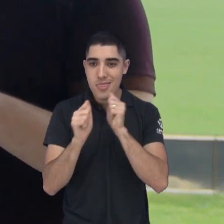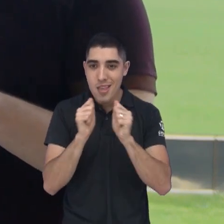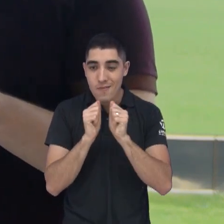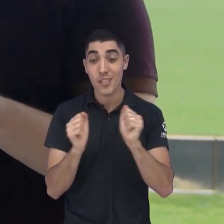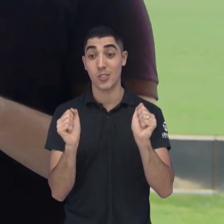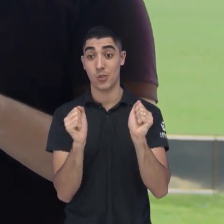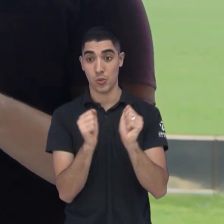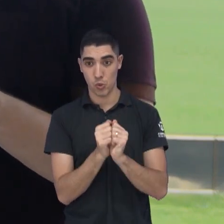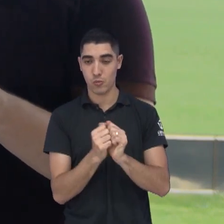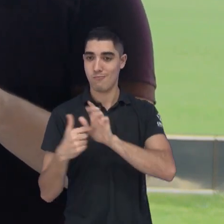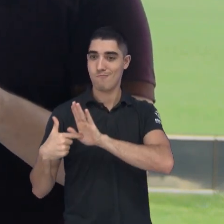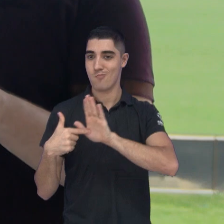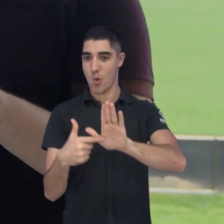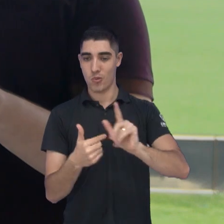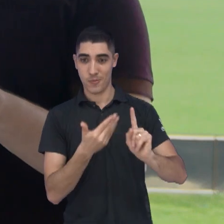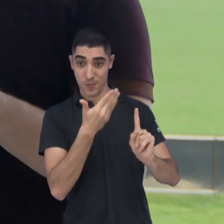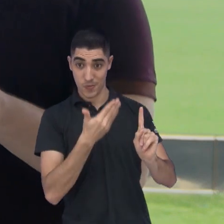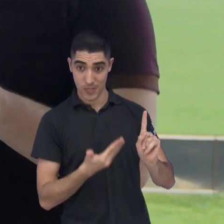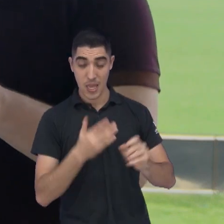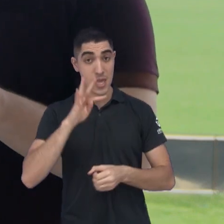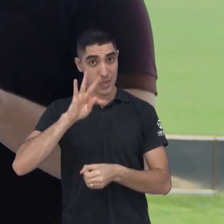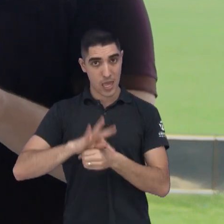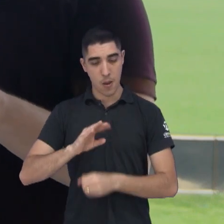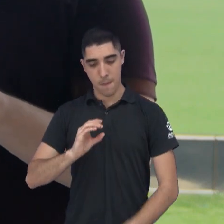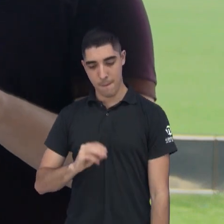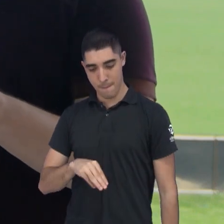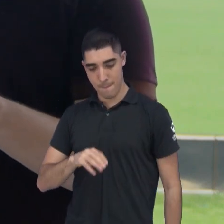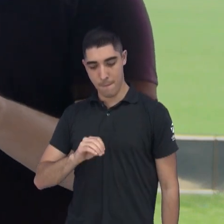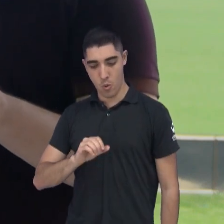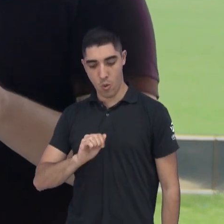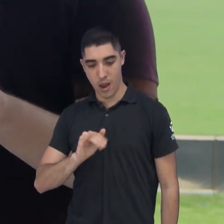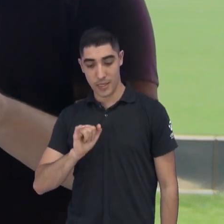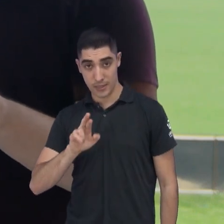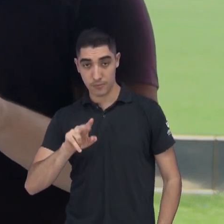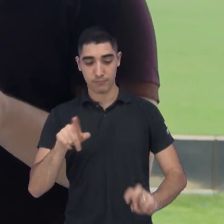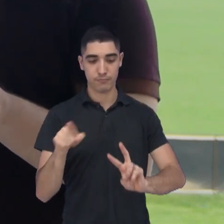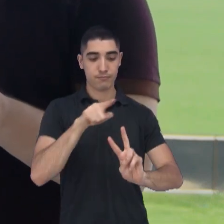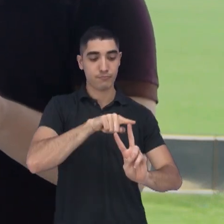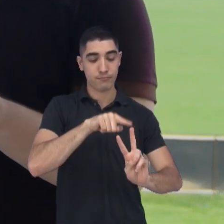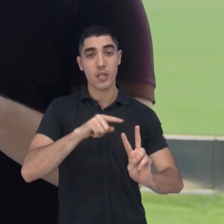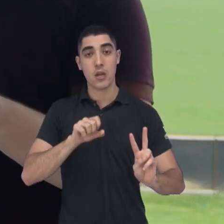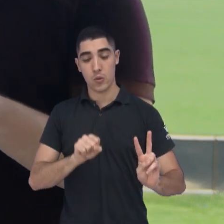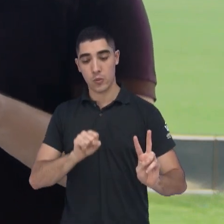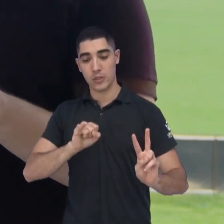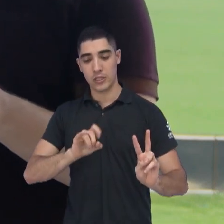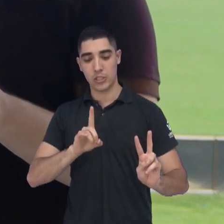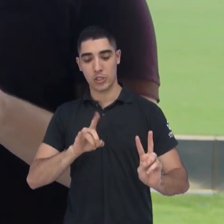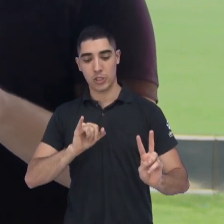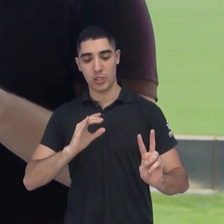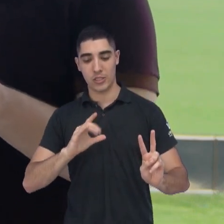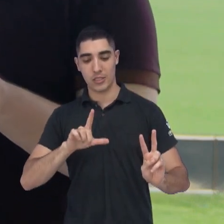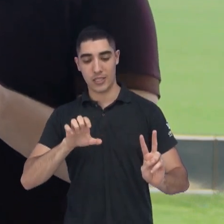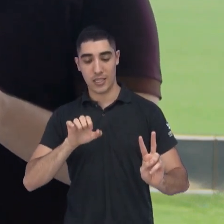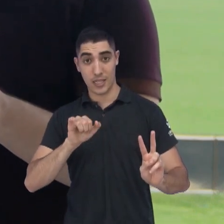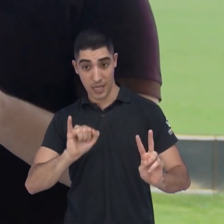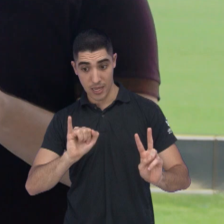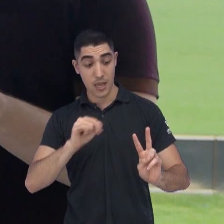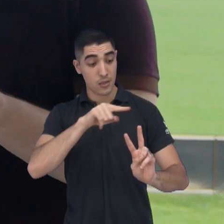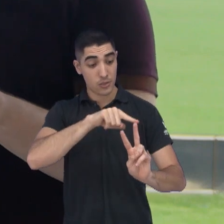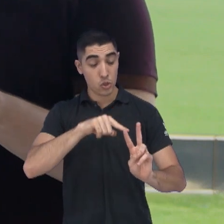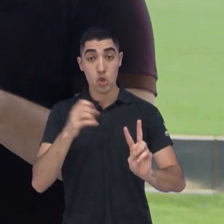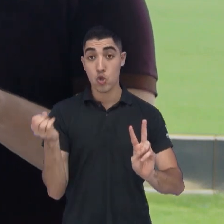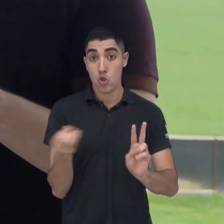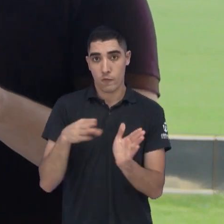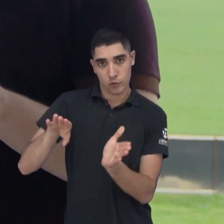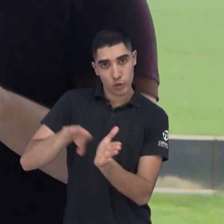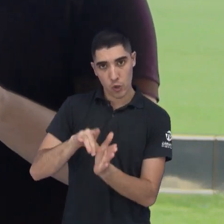de apresentação do treinador Moacir Júnior e do executivo de futebol, o Sid Clay Menezes, as novas contratações do São José.